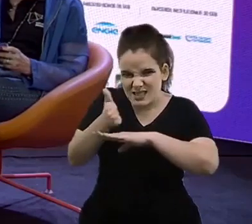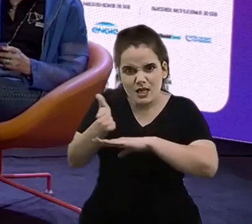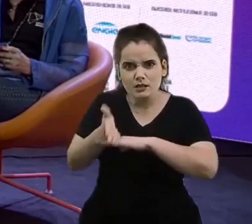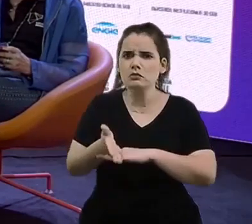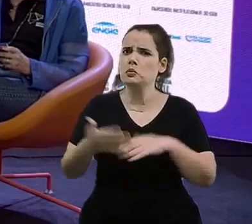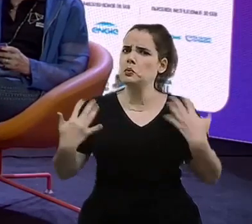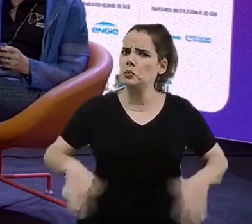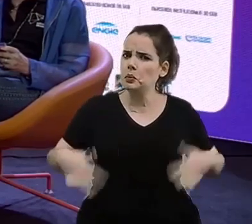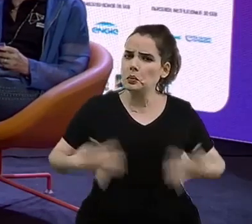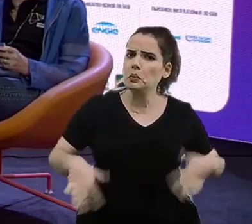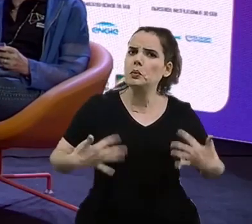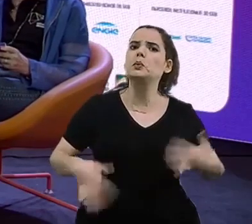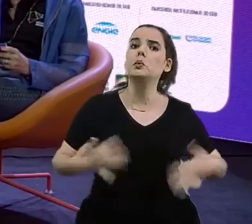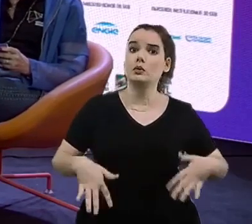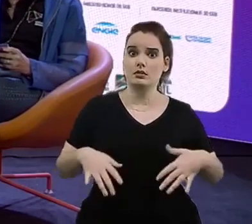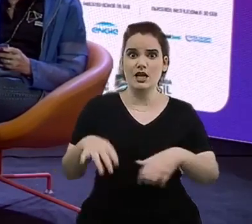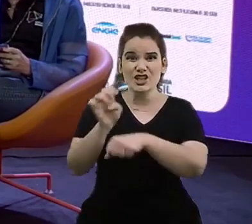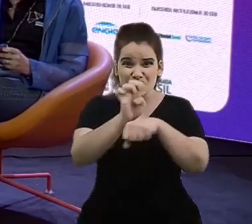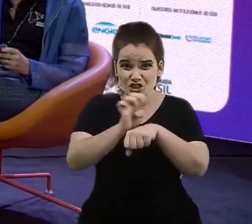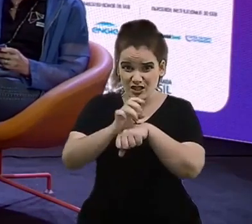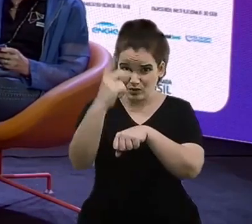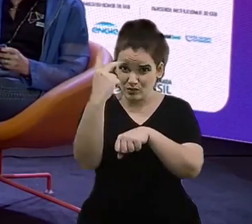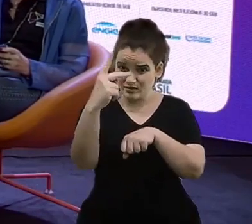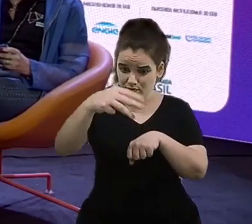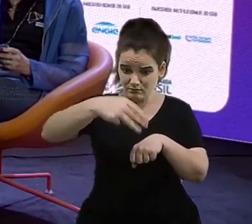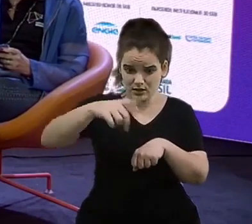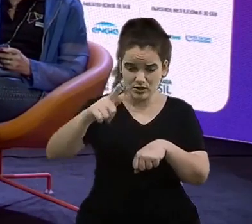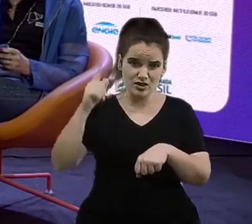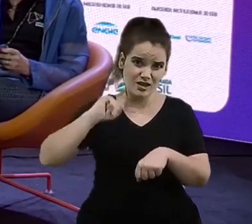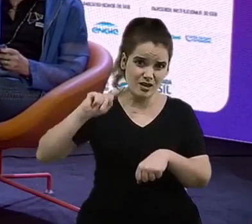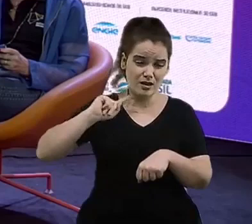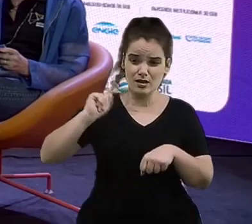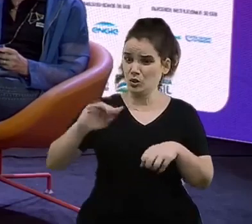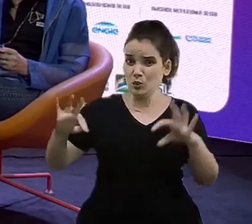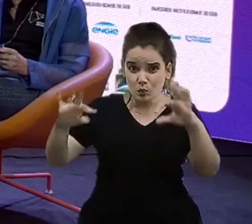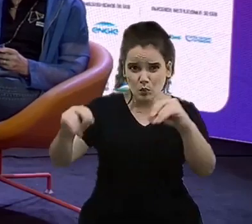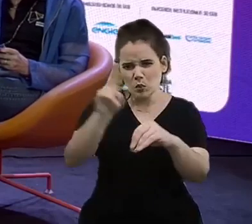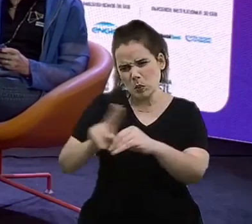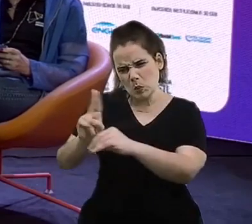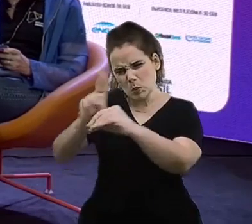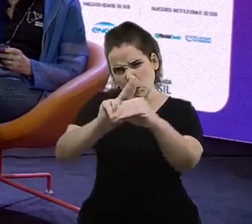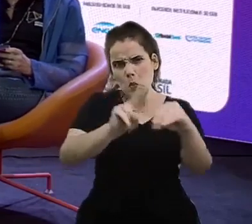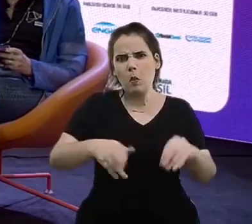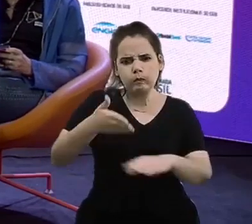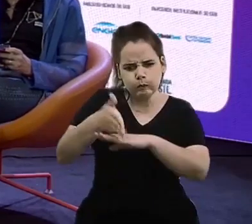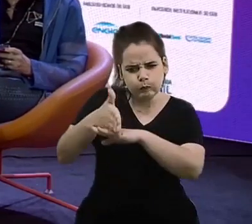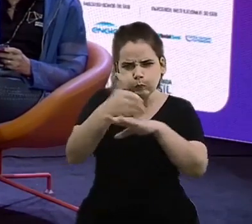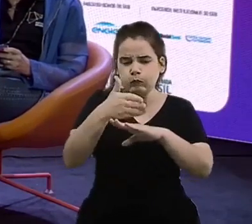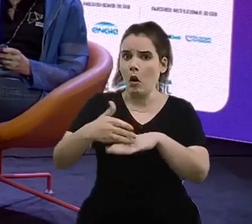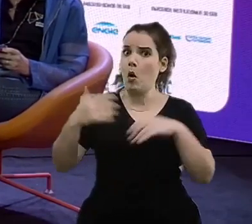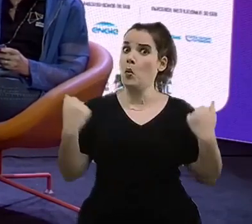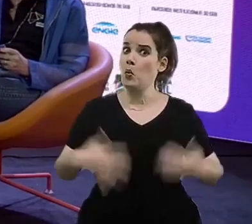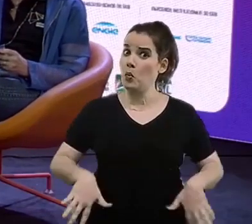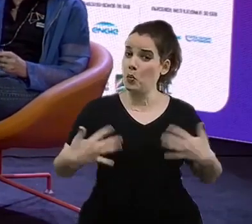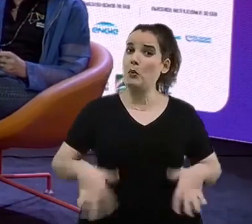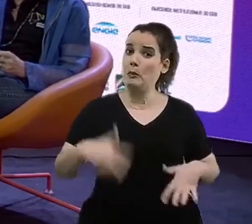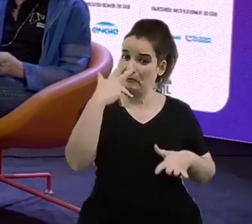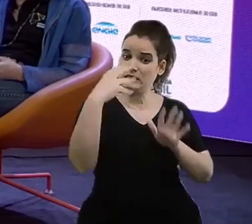pelo Estado inteiro usando. Parece que é de alto impacto, replicável, muito, muito bom mesmo. Parabéns,